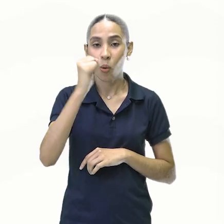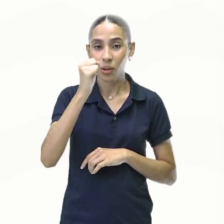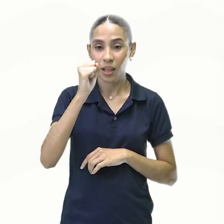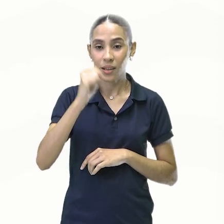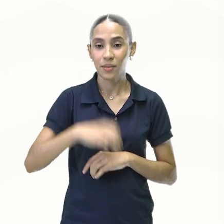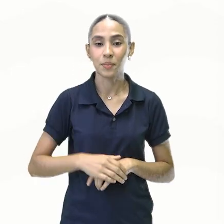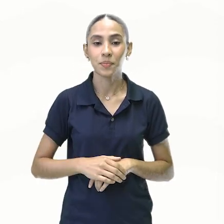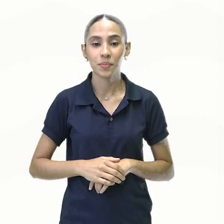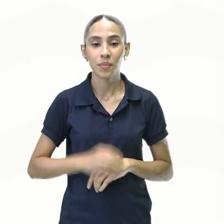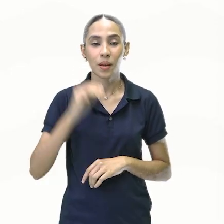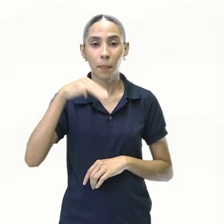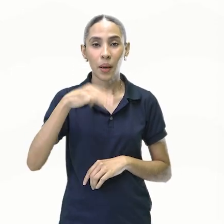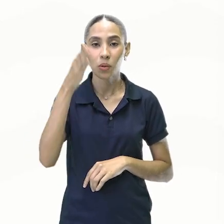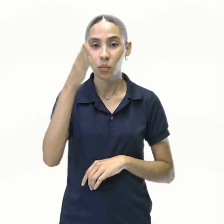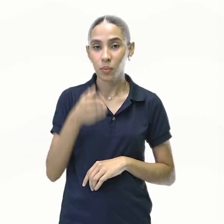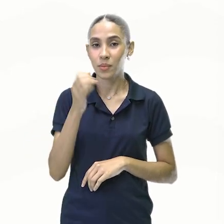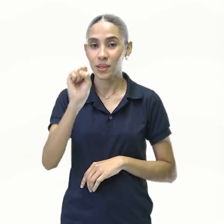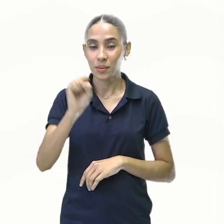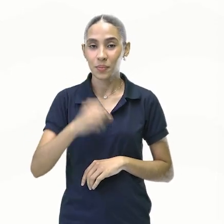oitava metros por segundo.